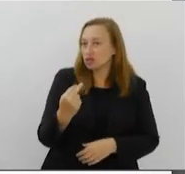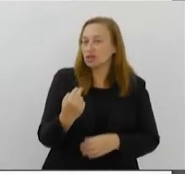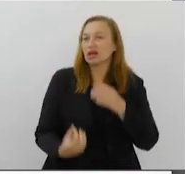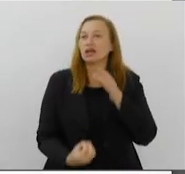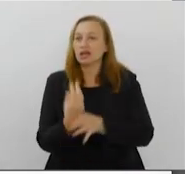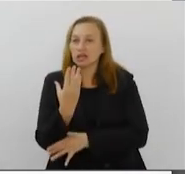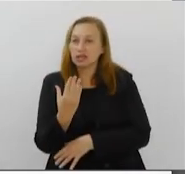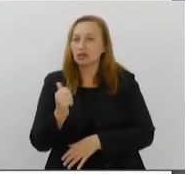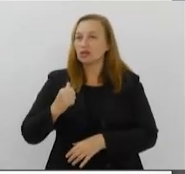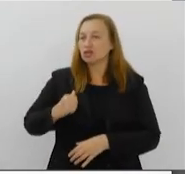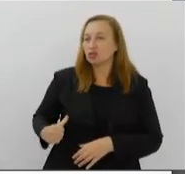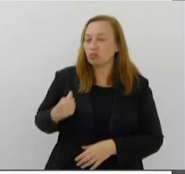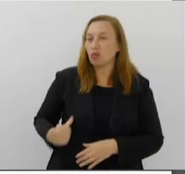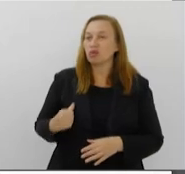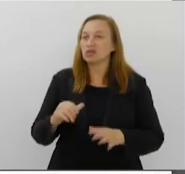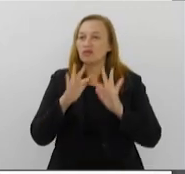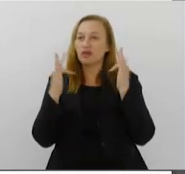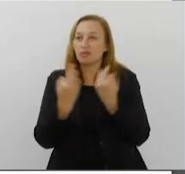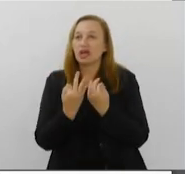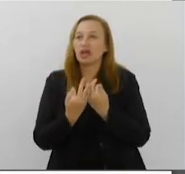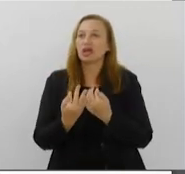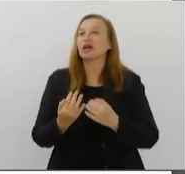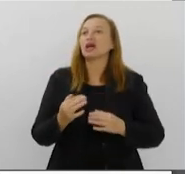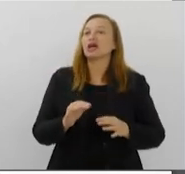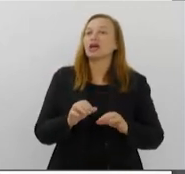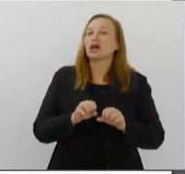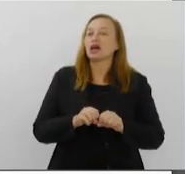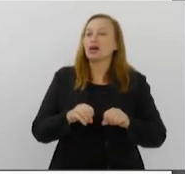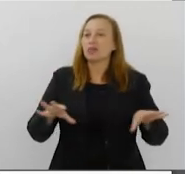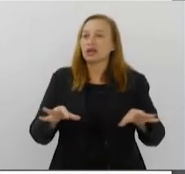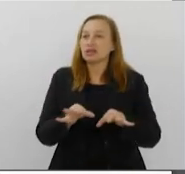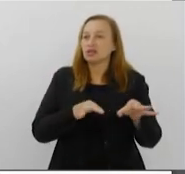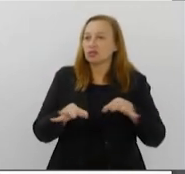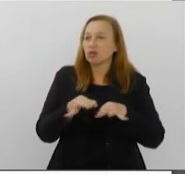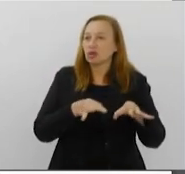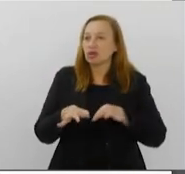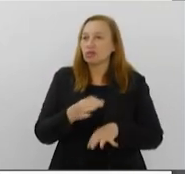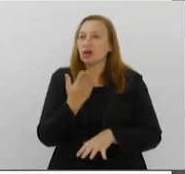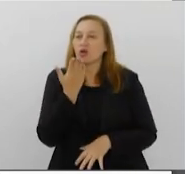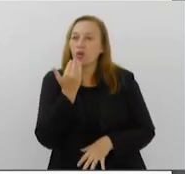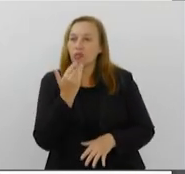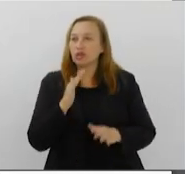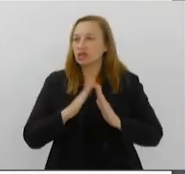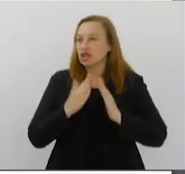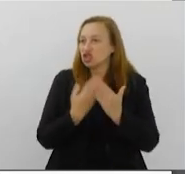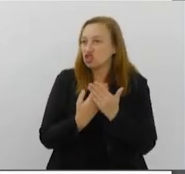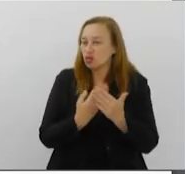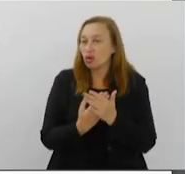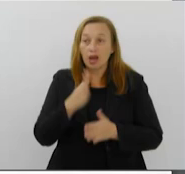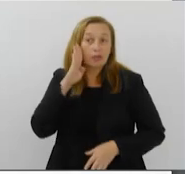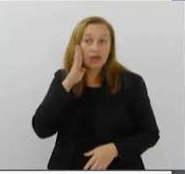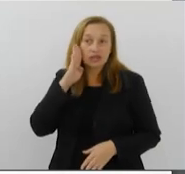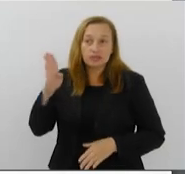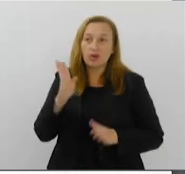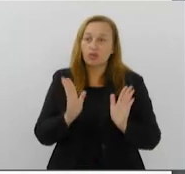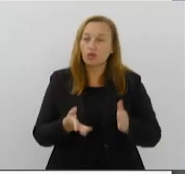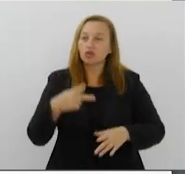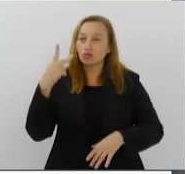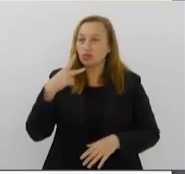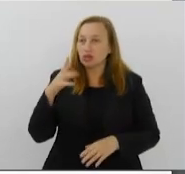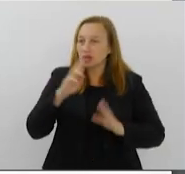programa Bolsa Família, a ampliação do Programa Nacional de Alimentação Escolar, que é hoje uma das principais